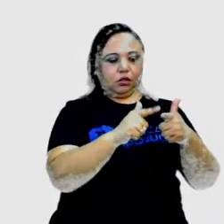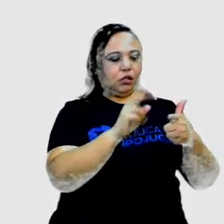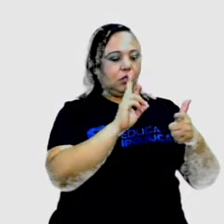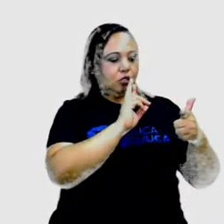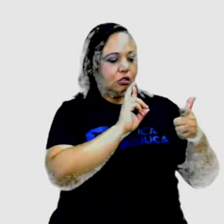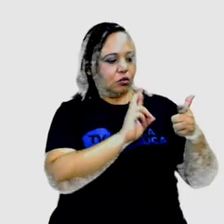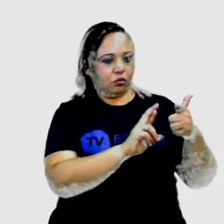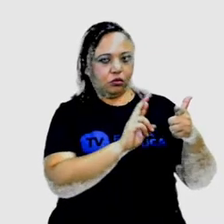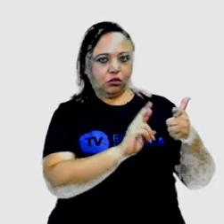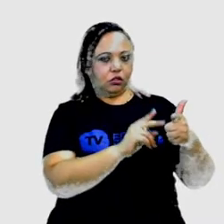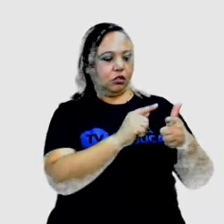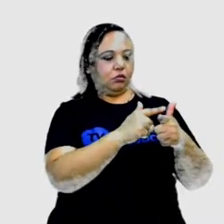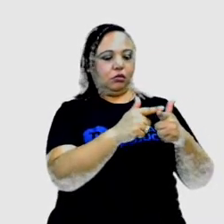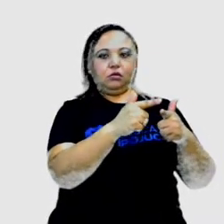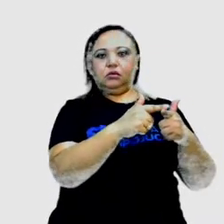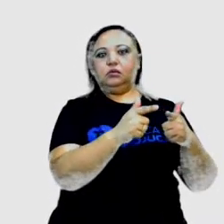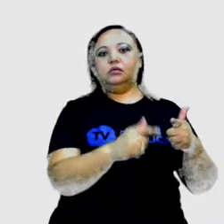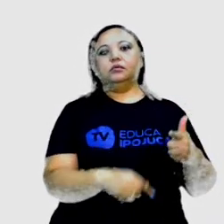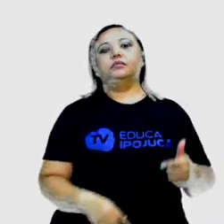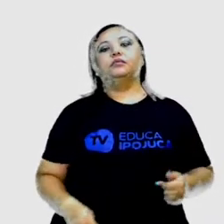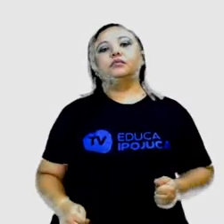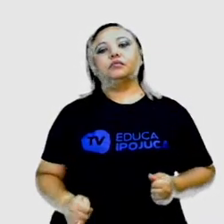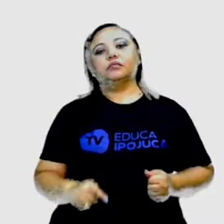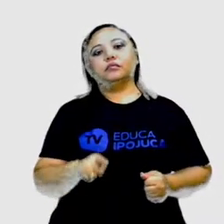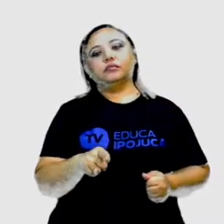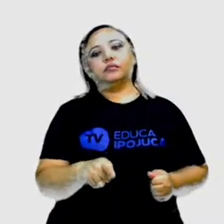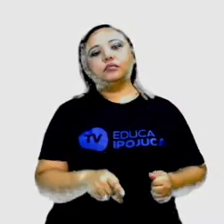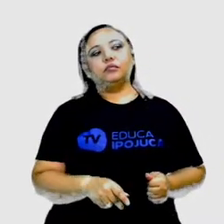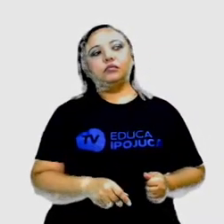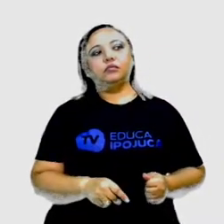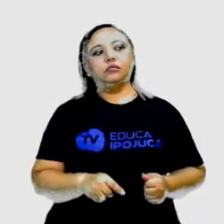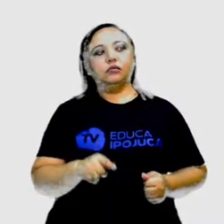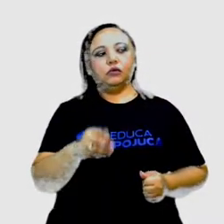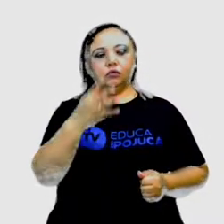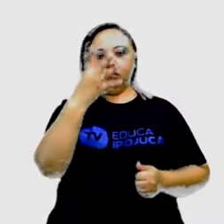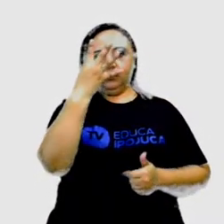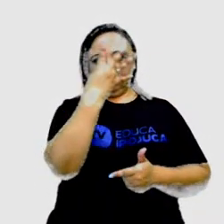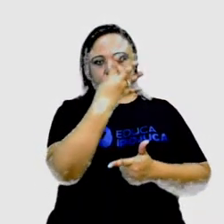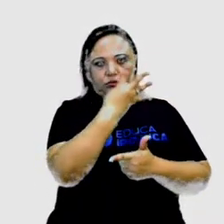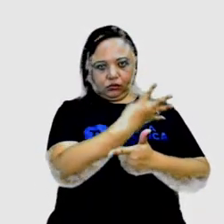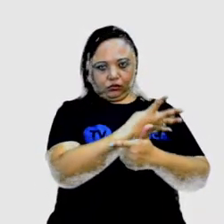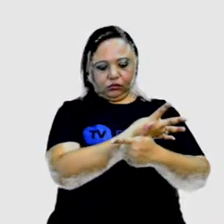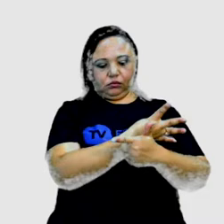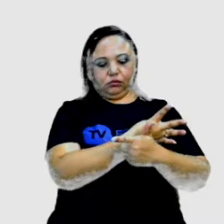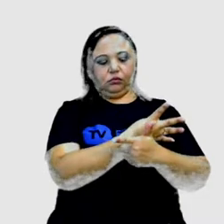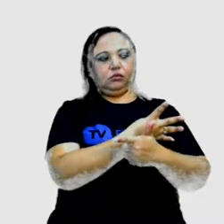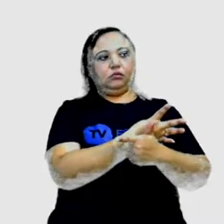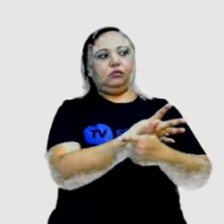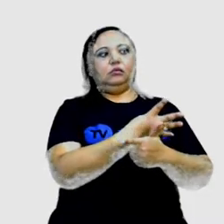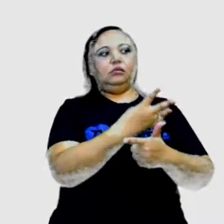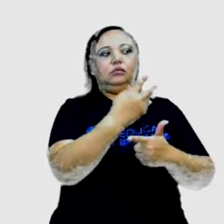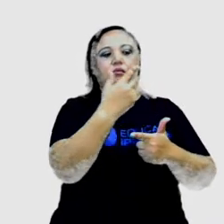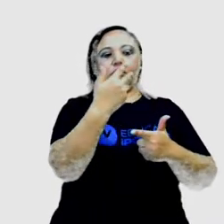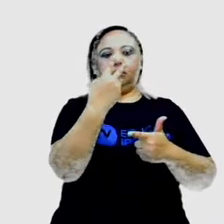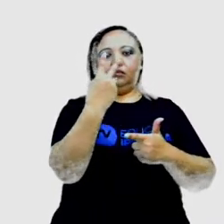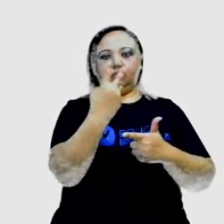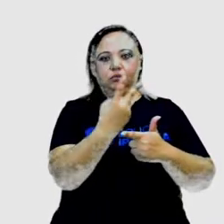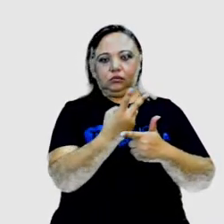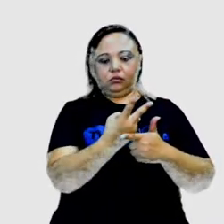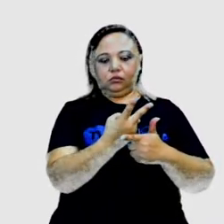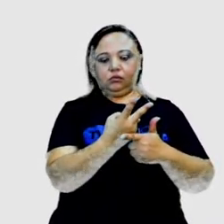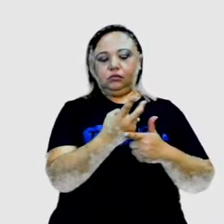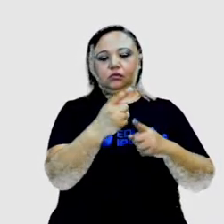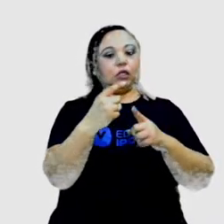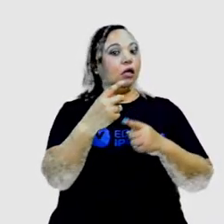escrito como um produto de primos. Exemplo, número 4 pode ser escrito como 2